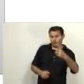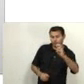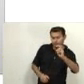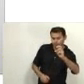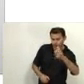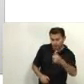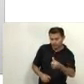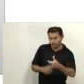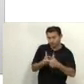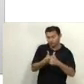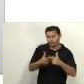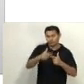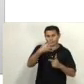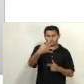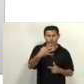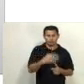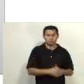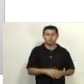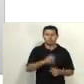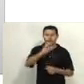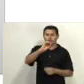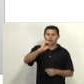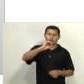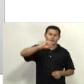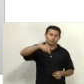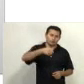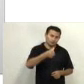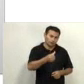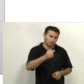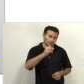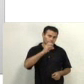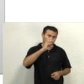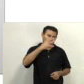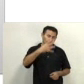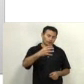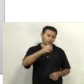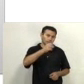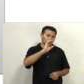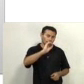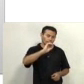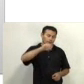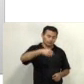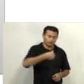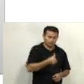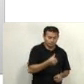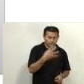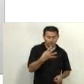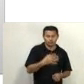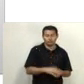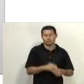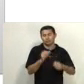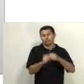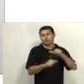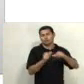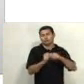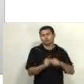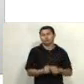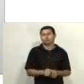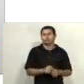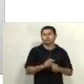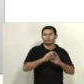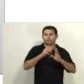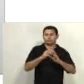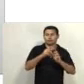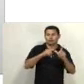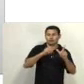2,56 dividido por 4, 0,64. Então eu fiz a conversão da minha variável x para a